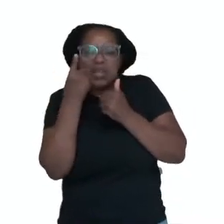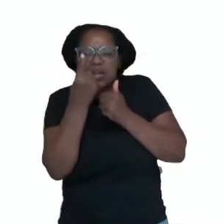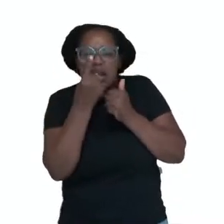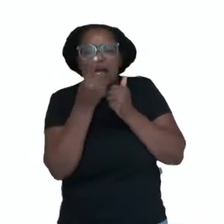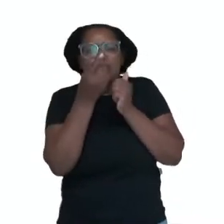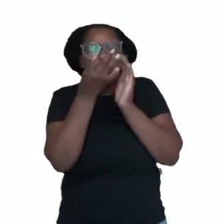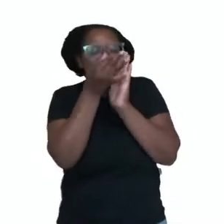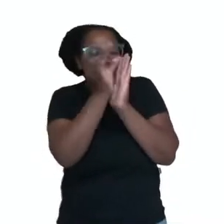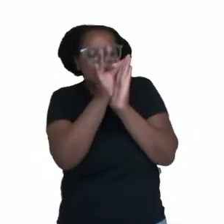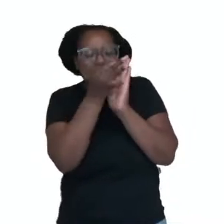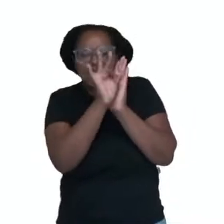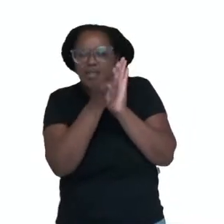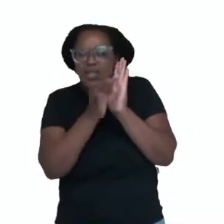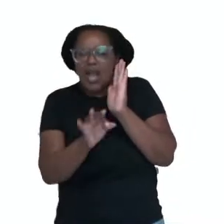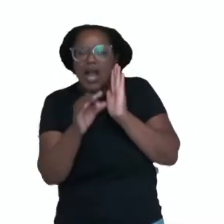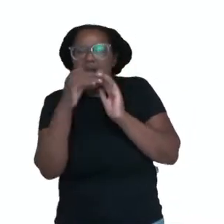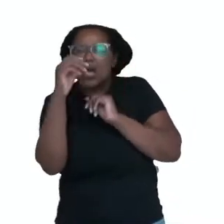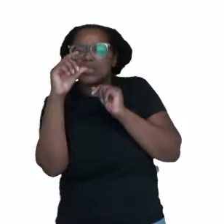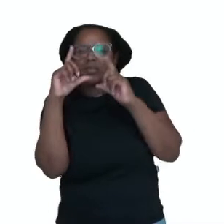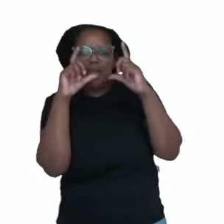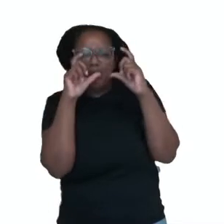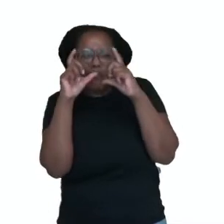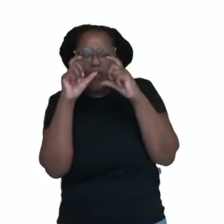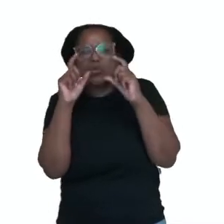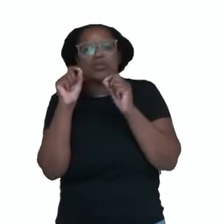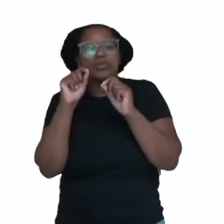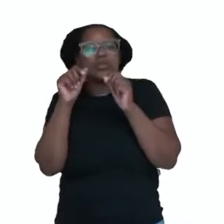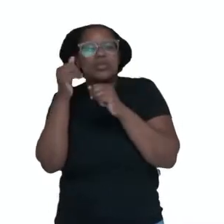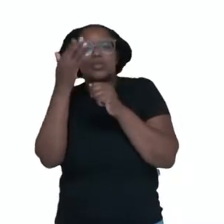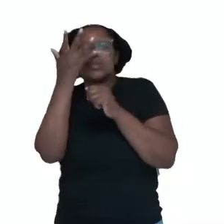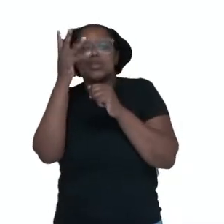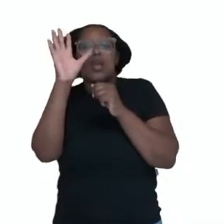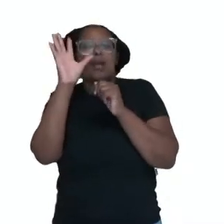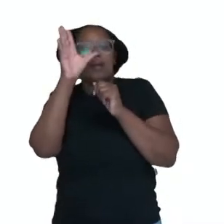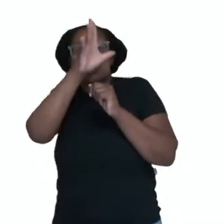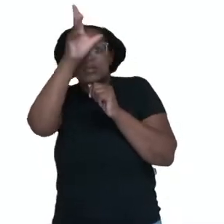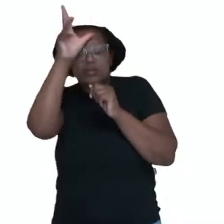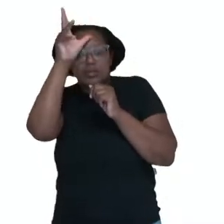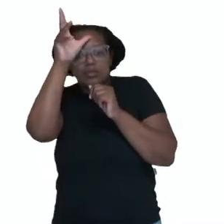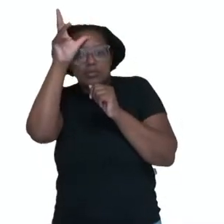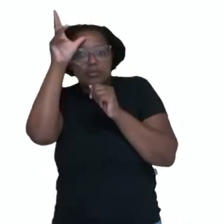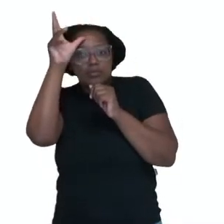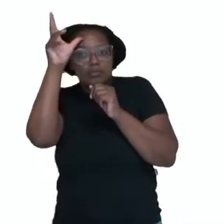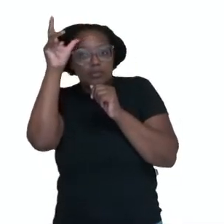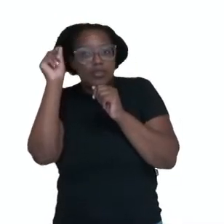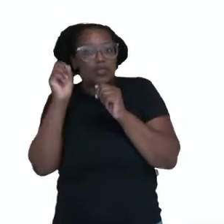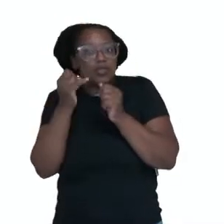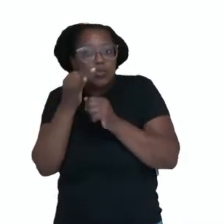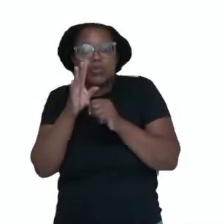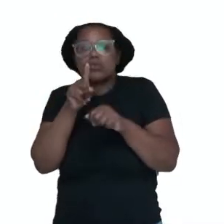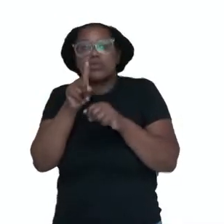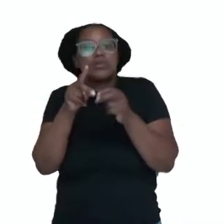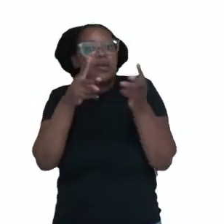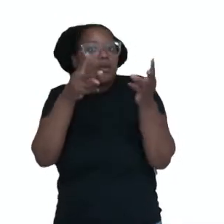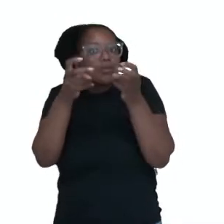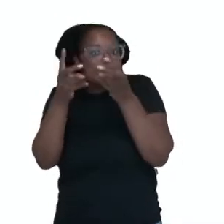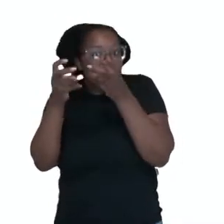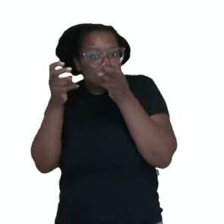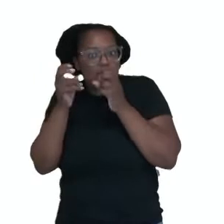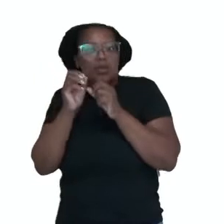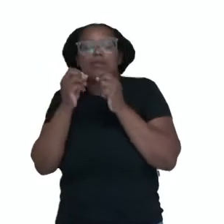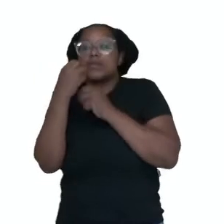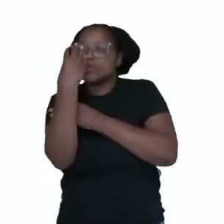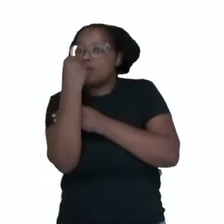de todos esses seres que estão aparecendo na imagem. Enquanto você observa,